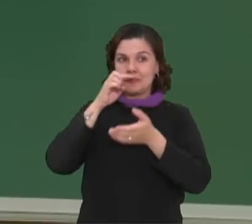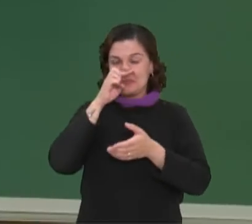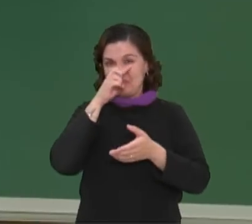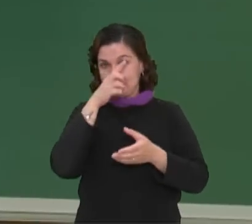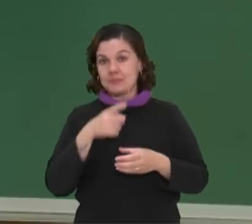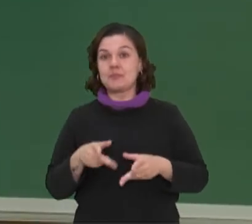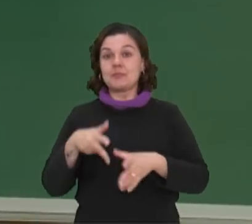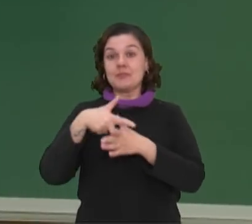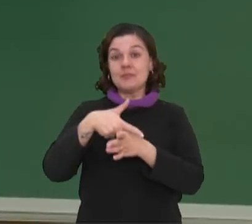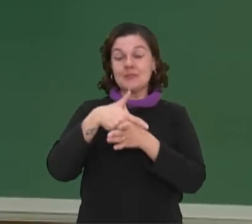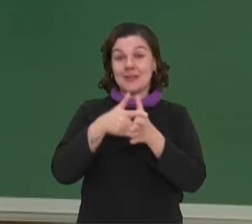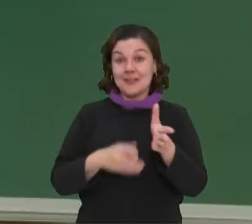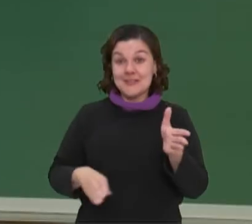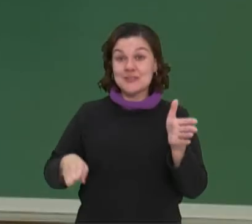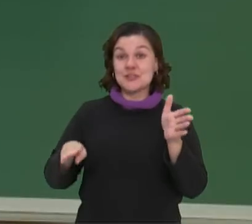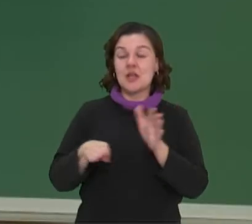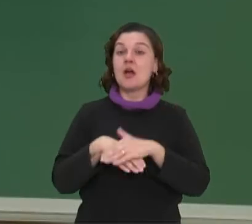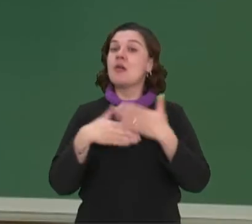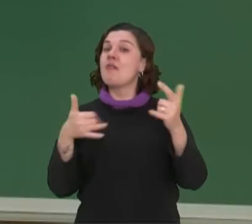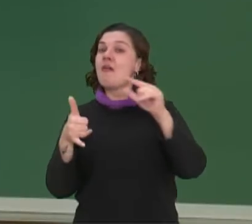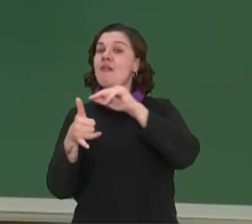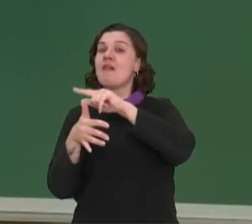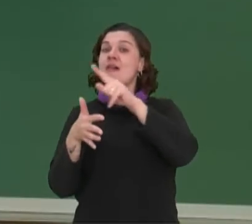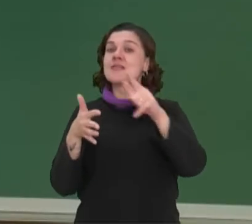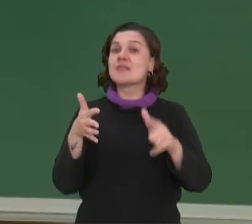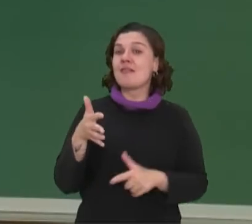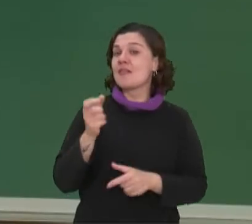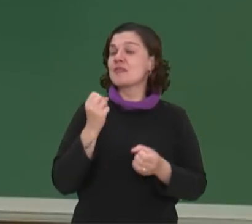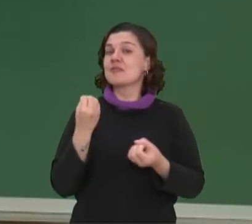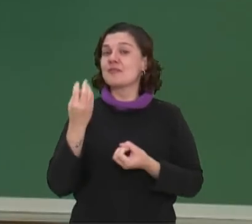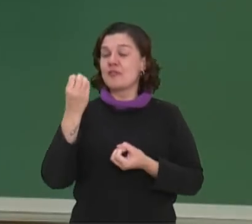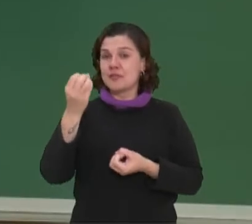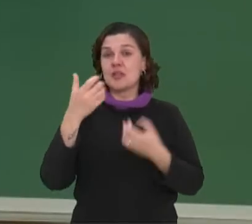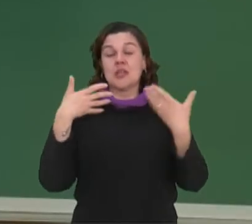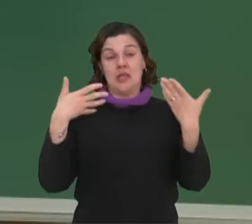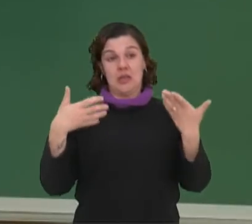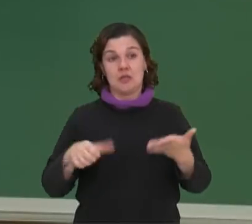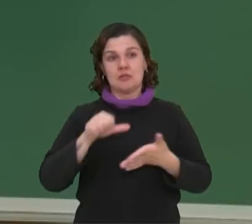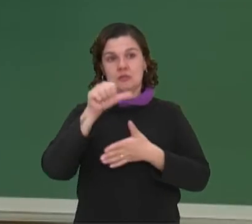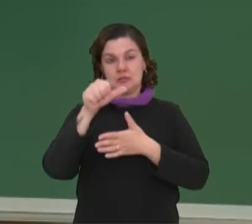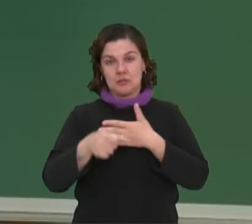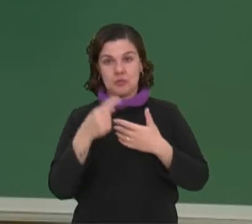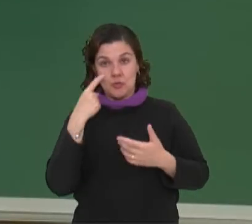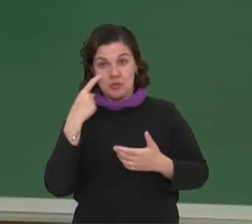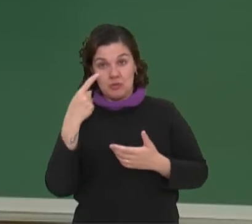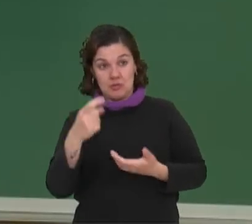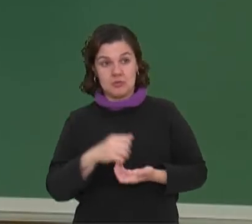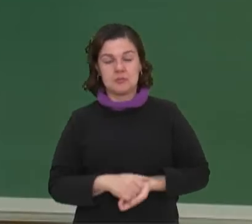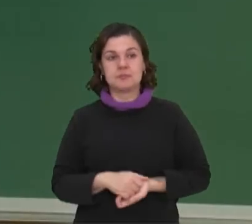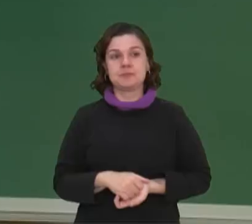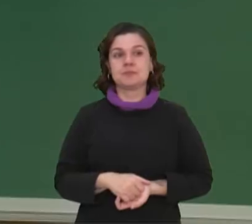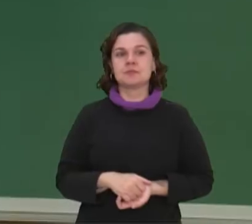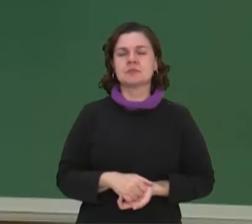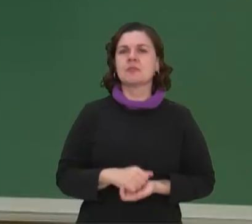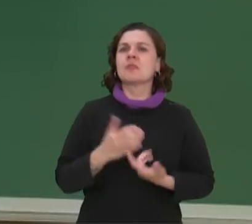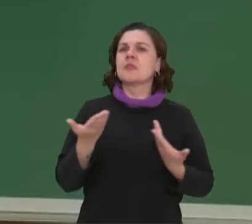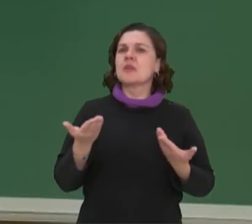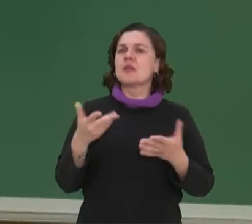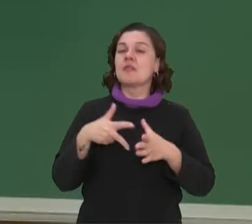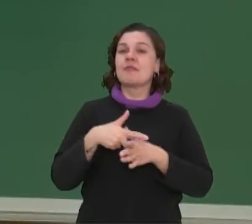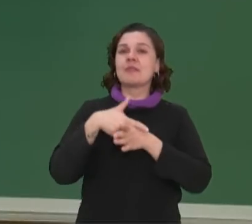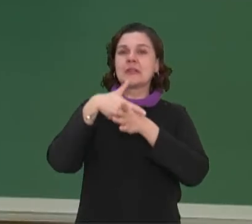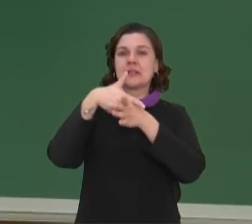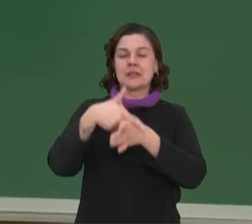estão chegando. Quais as características dessas viagens? A partir dessa imagem te ajuda muito. Então vamos lá.